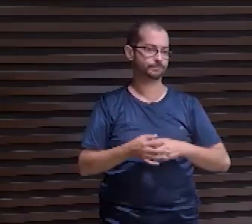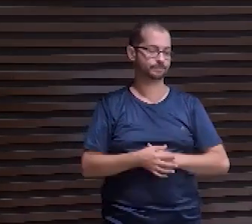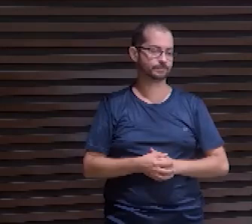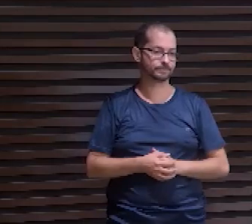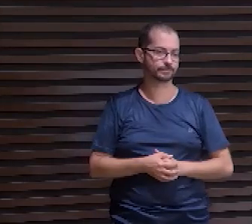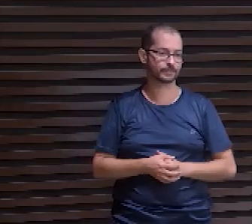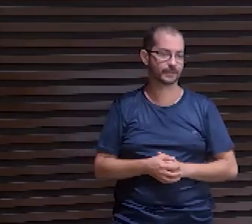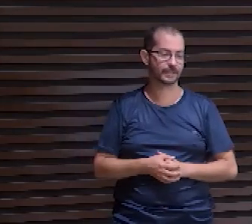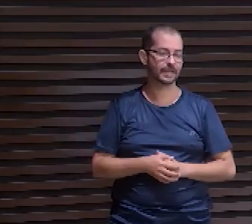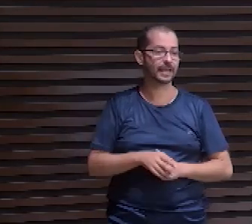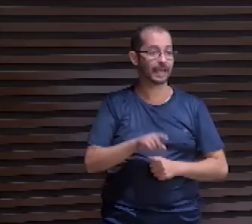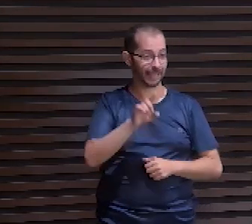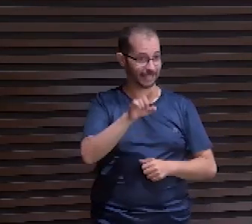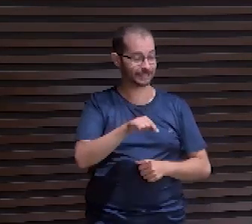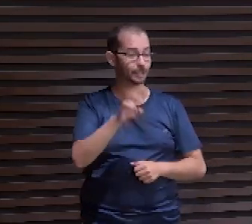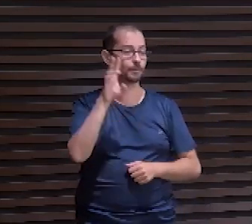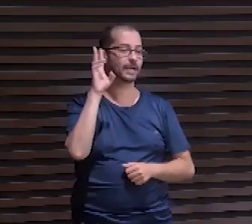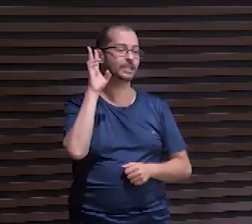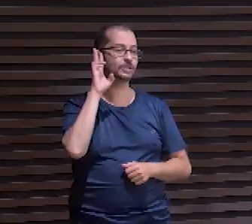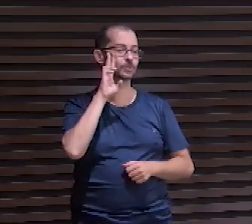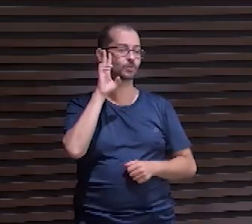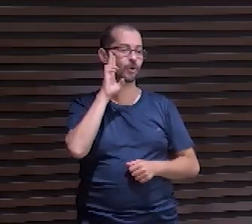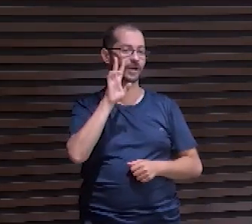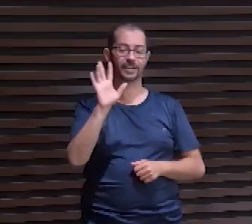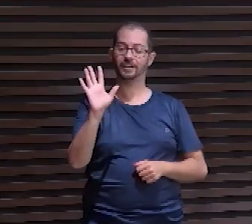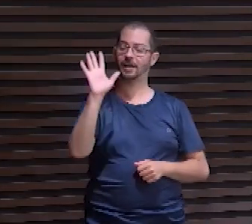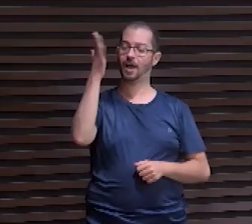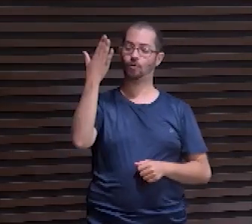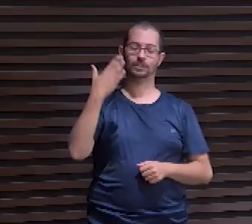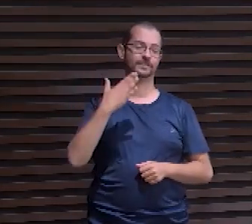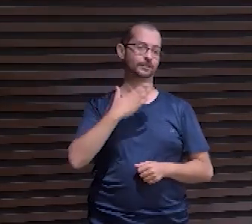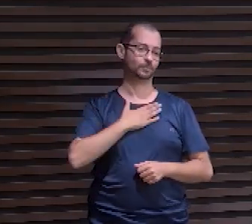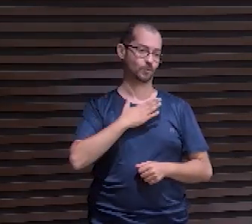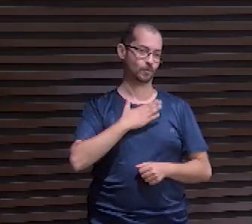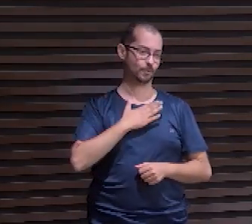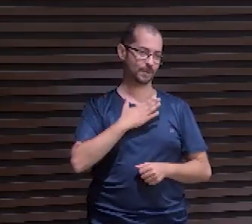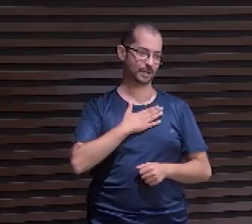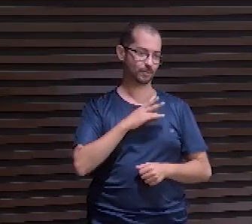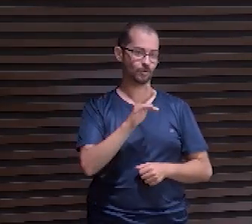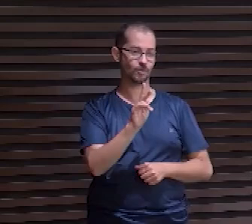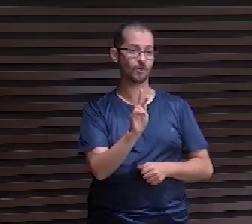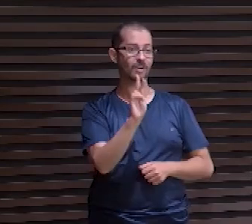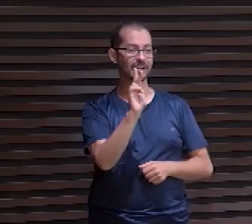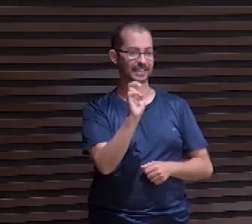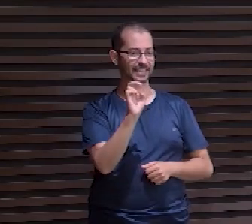a história aconteceu comigo. Ken Galb